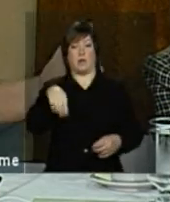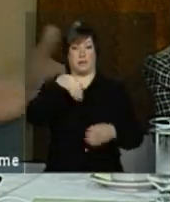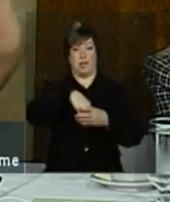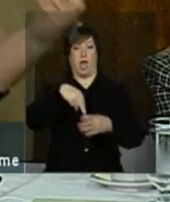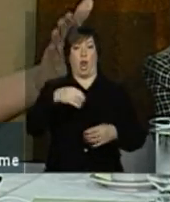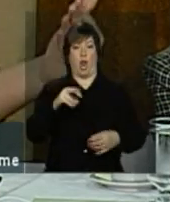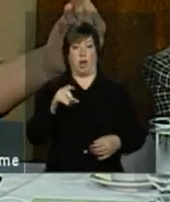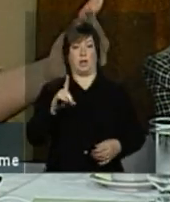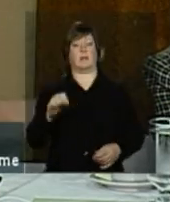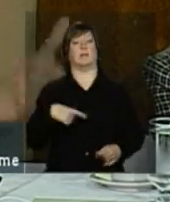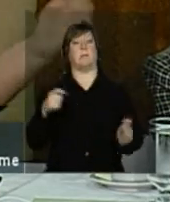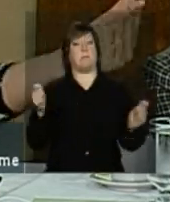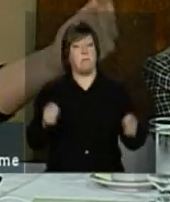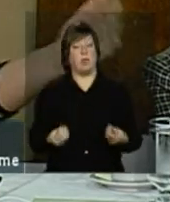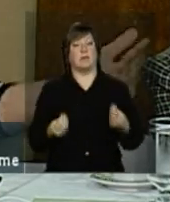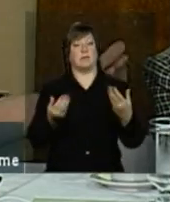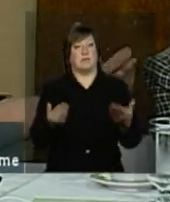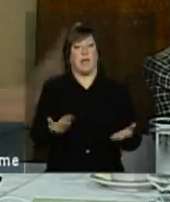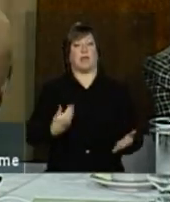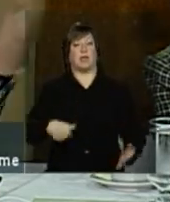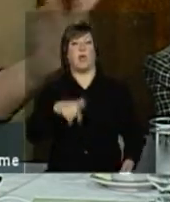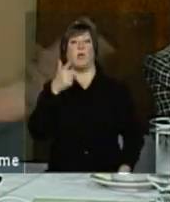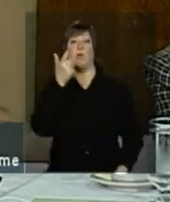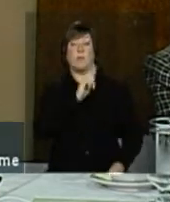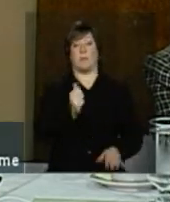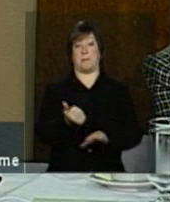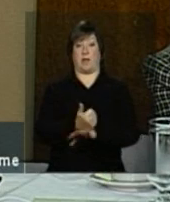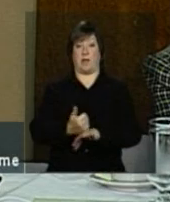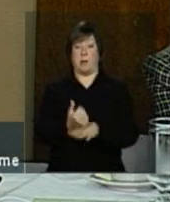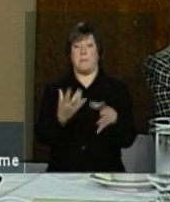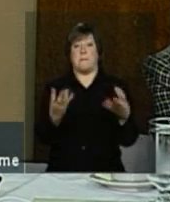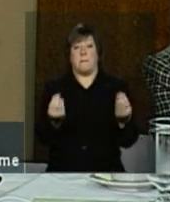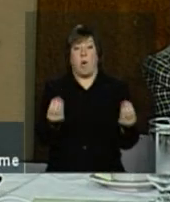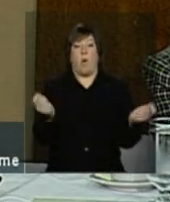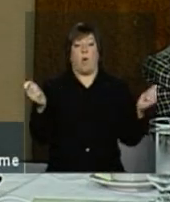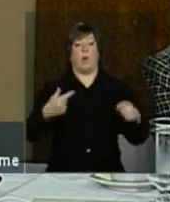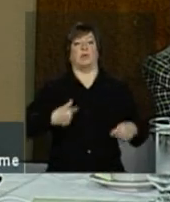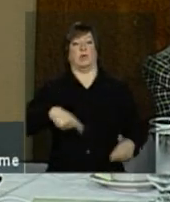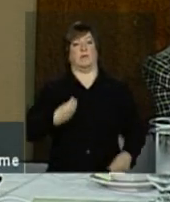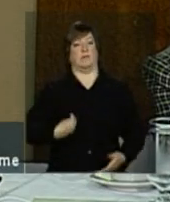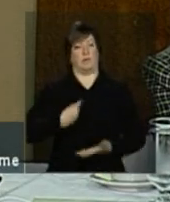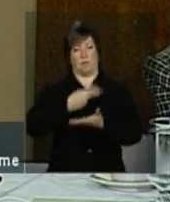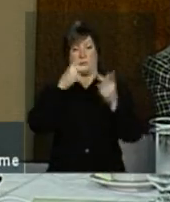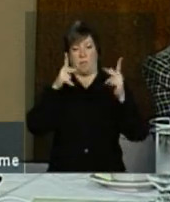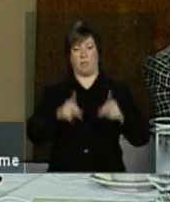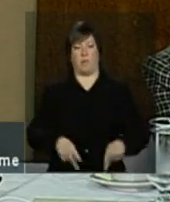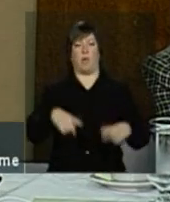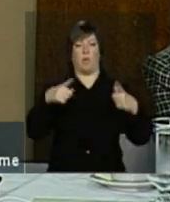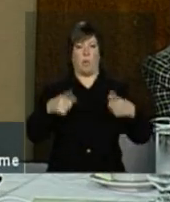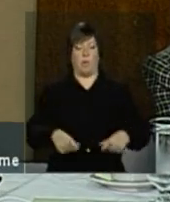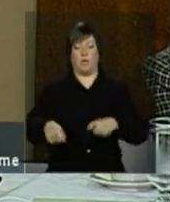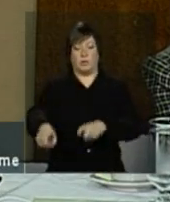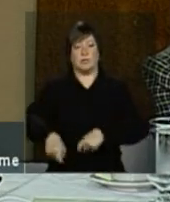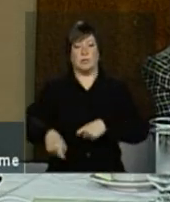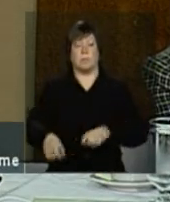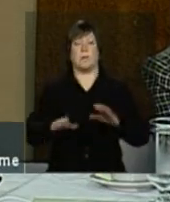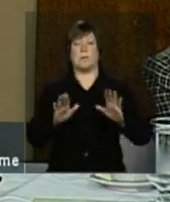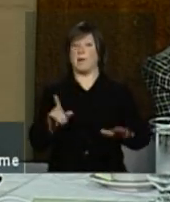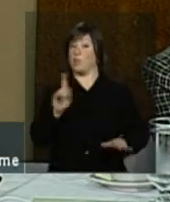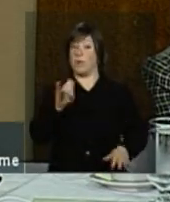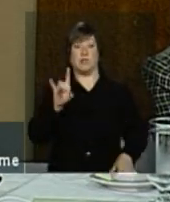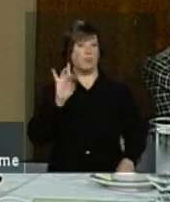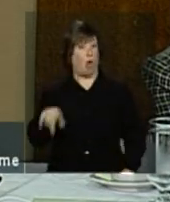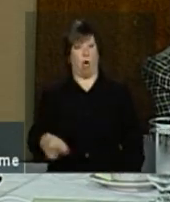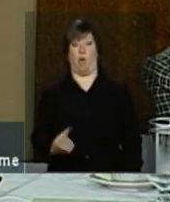que possam viabilizar que a gente possa melhorar muito a condição da nossa população em especial a população rural mas não é só